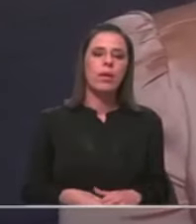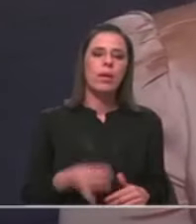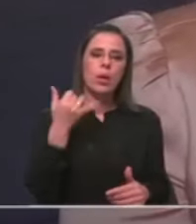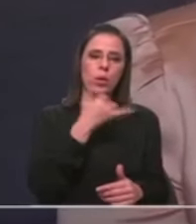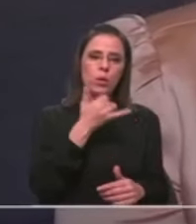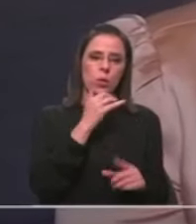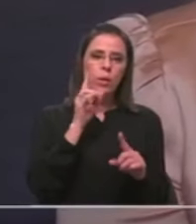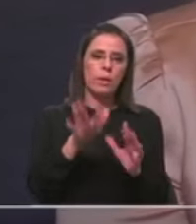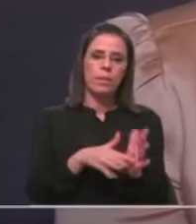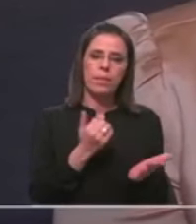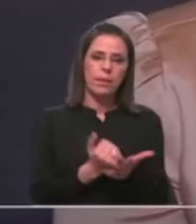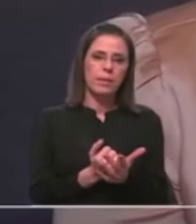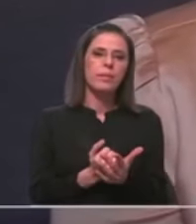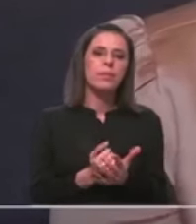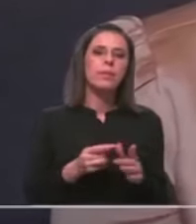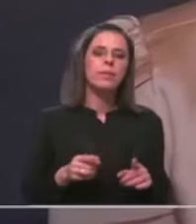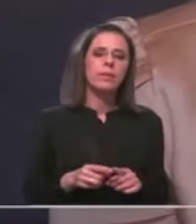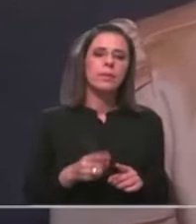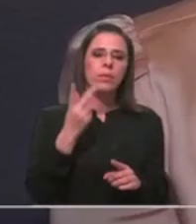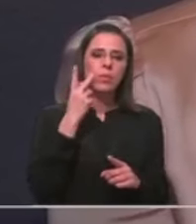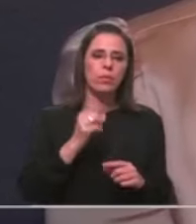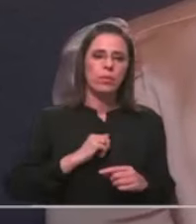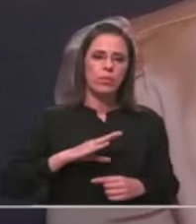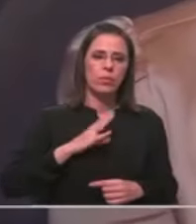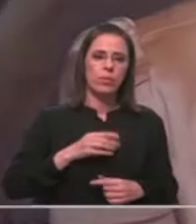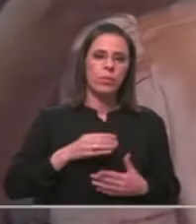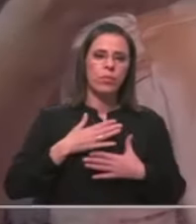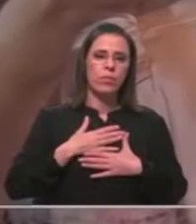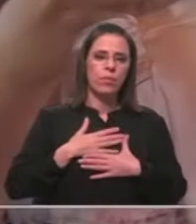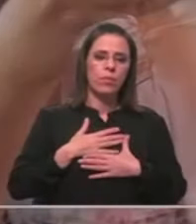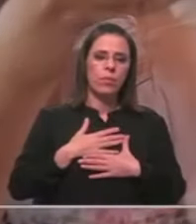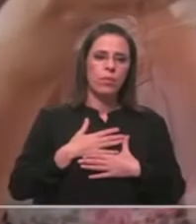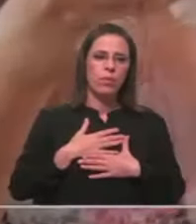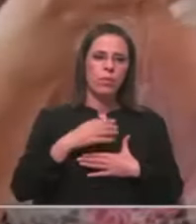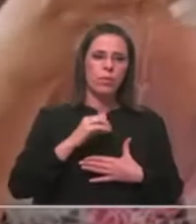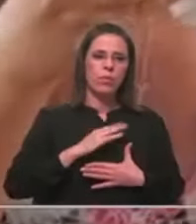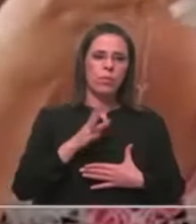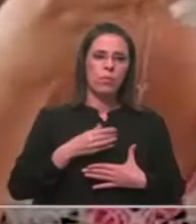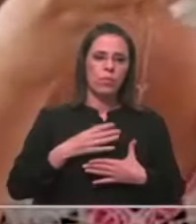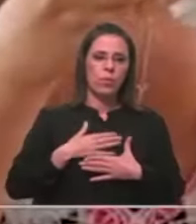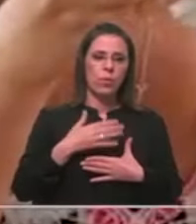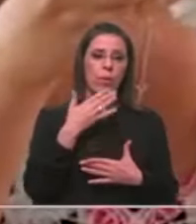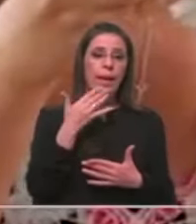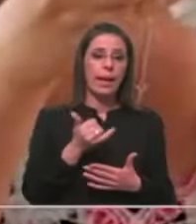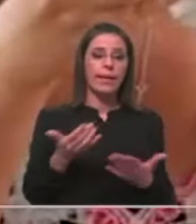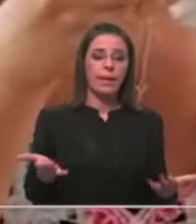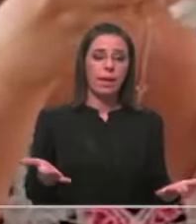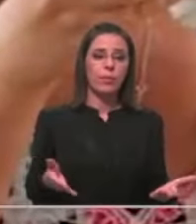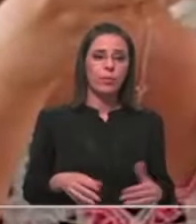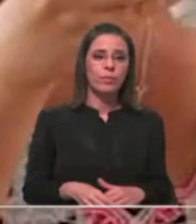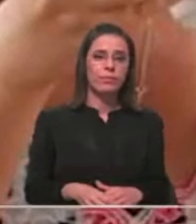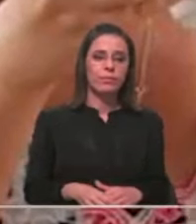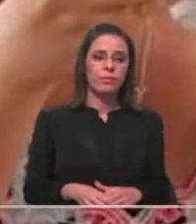sorri para ela sempre e vive no meu mundo, como eu digo, no meu mundo encantado,